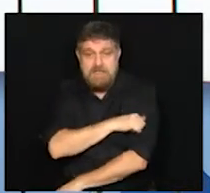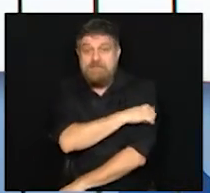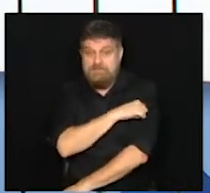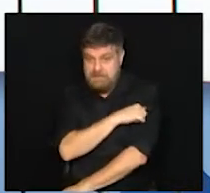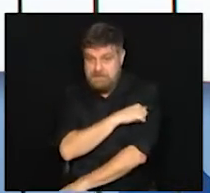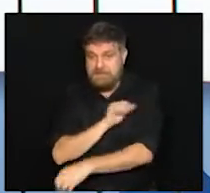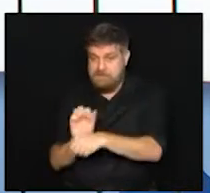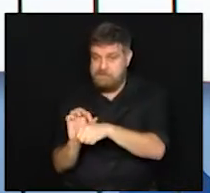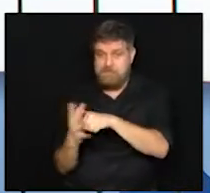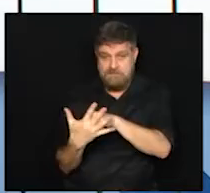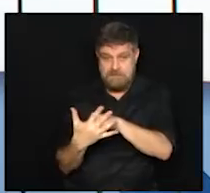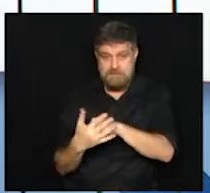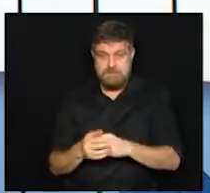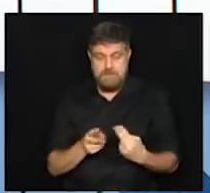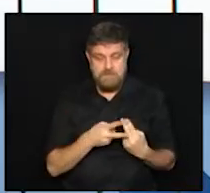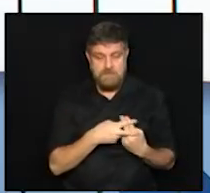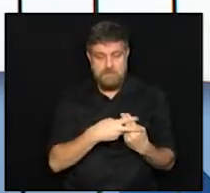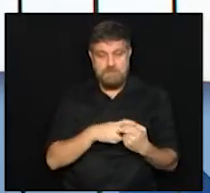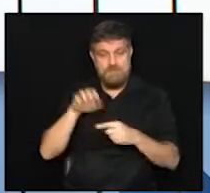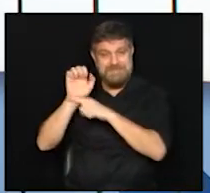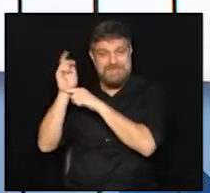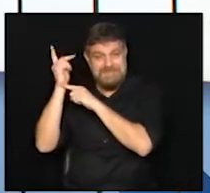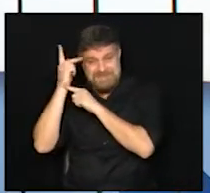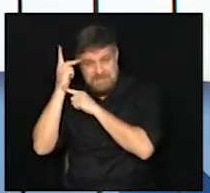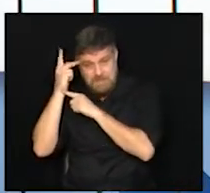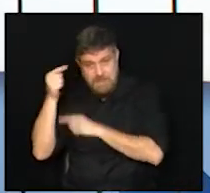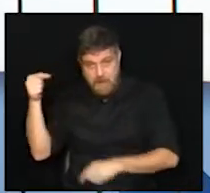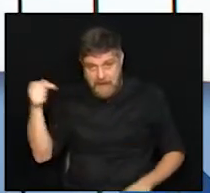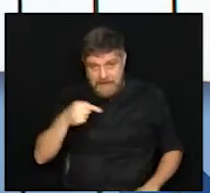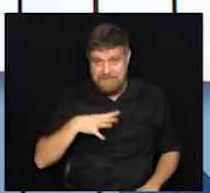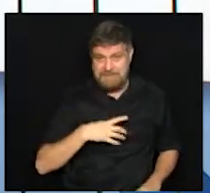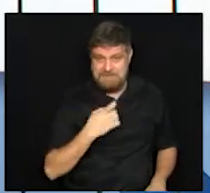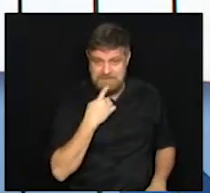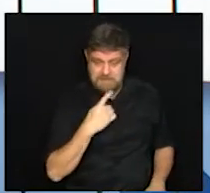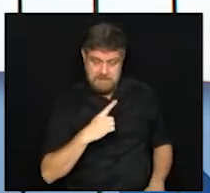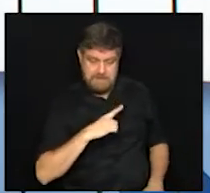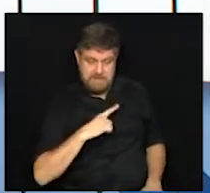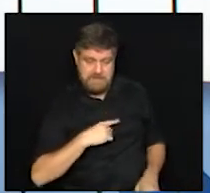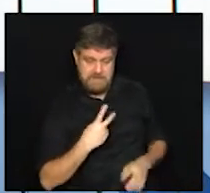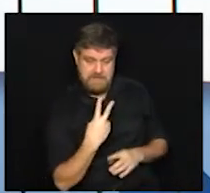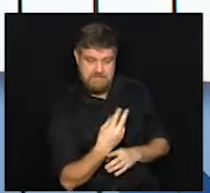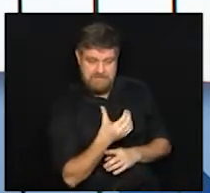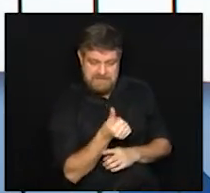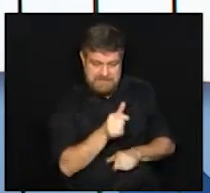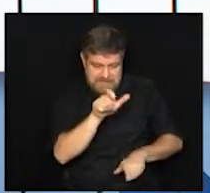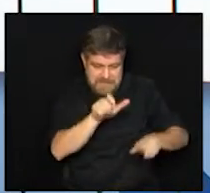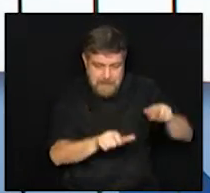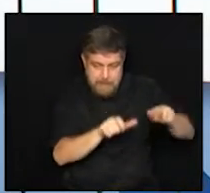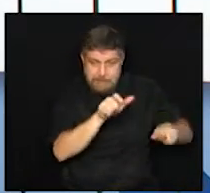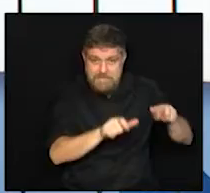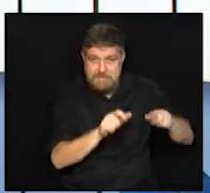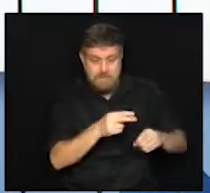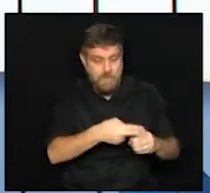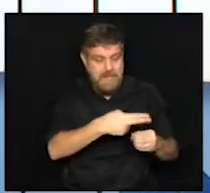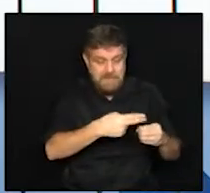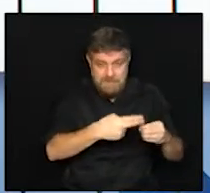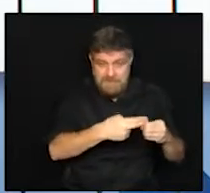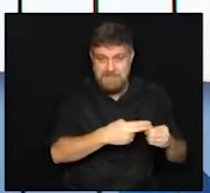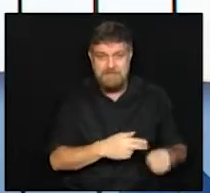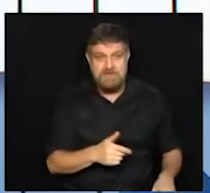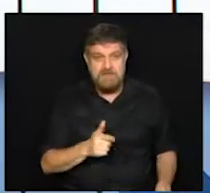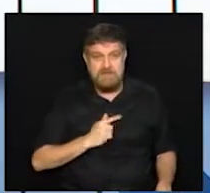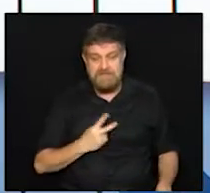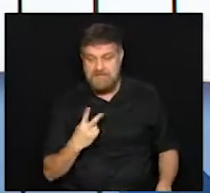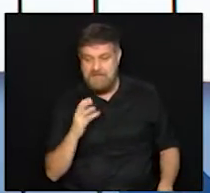Covid. No SUS estadual, nós temos aqui em Campinas 26 pacientes na Unicamp, 20